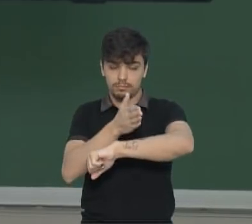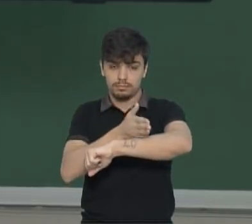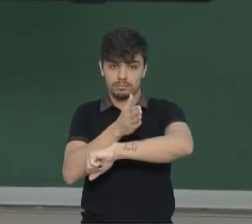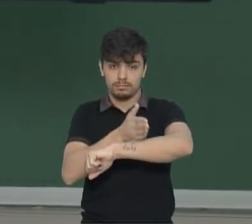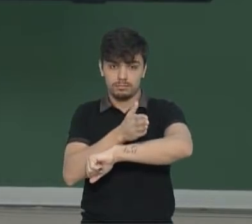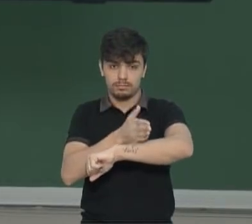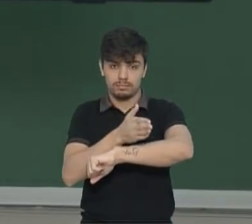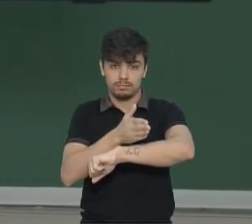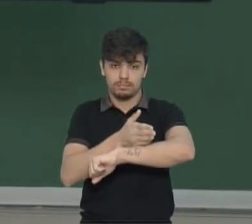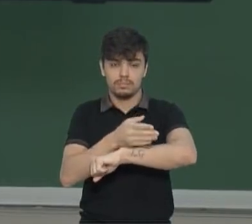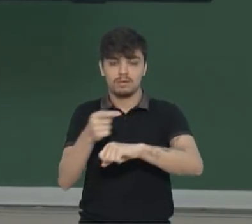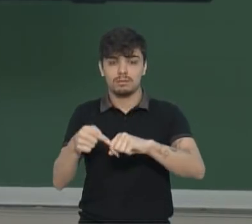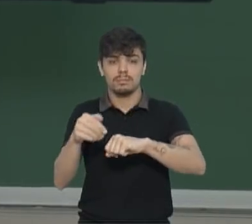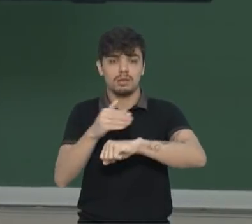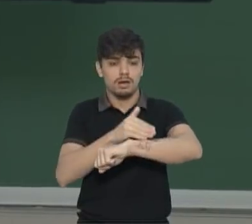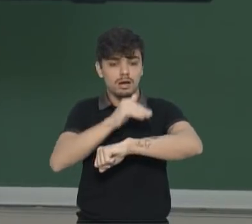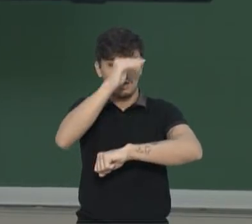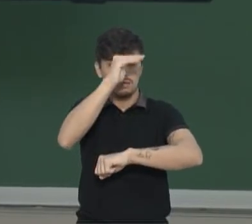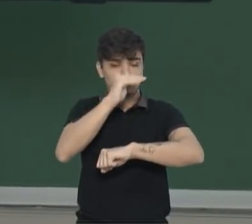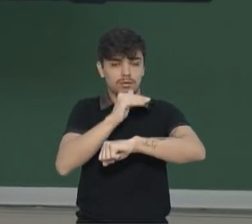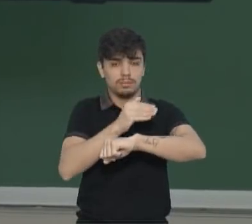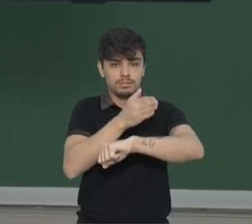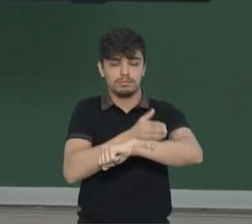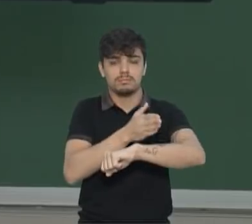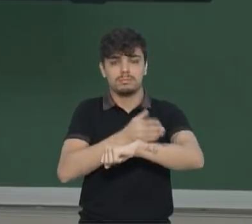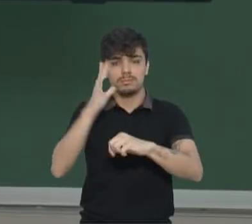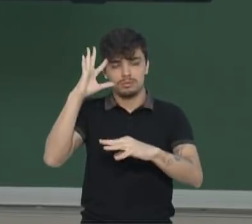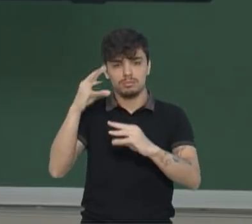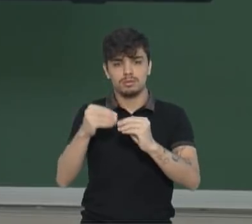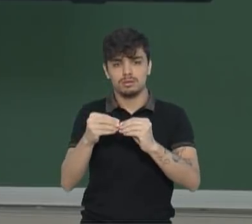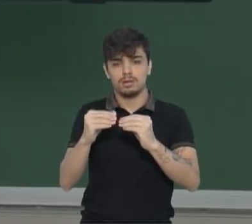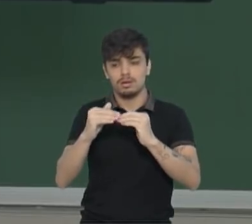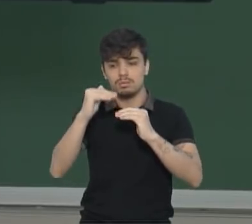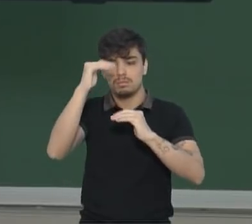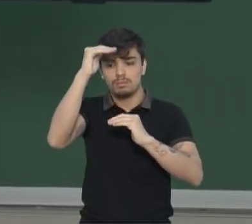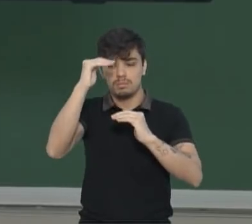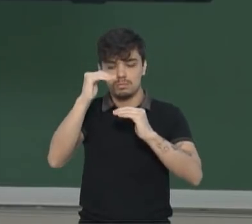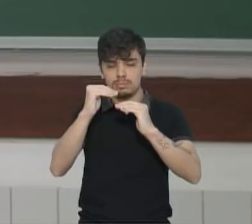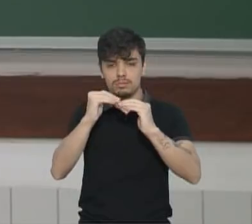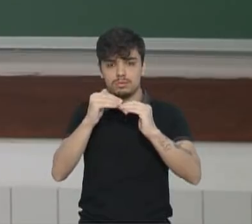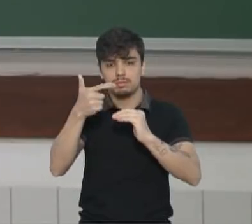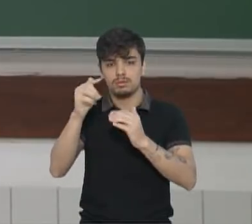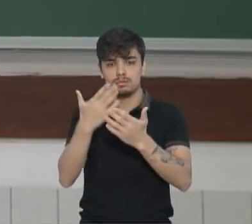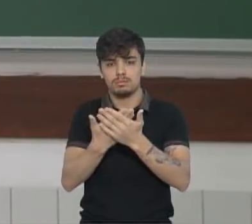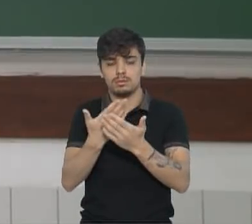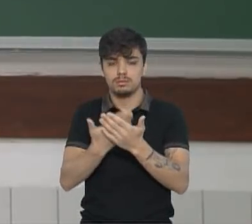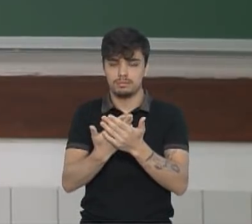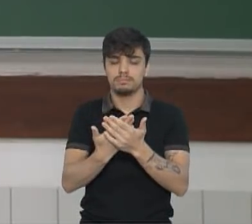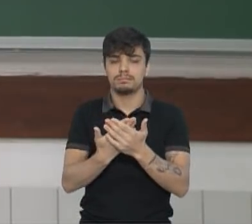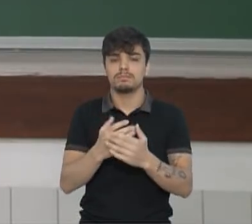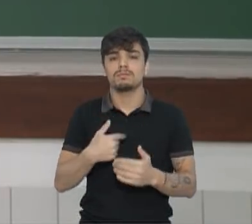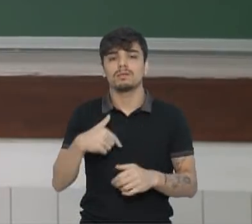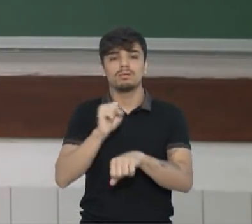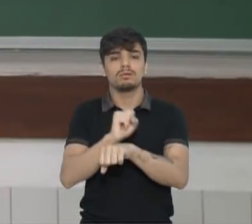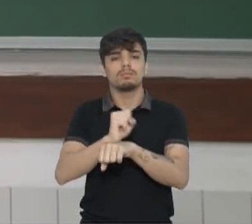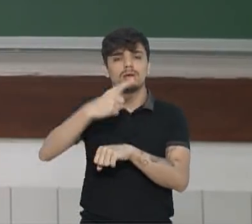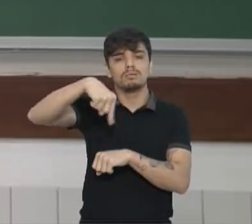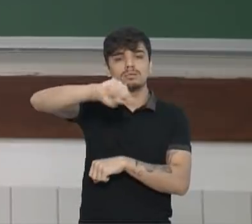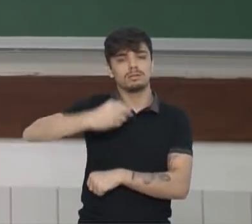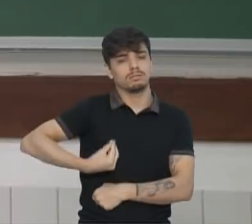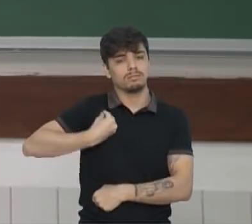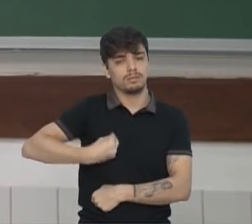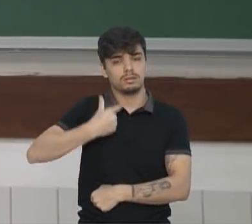hoje, como a Baixa Idade Média, que a gente também vai entender melhor baixa e alta na próxima aula. E eu espero contar com a presença de vocês